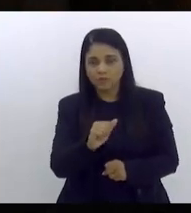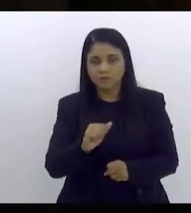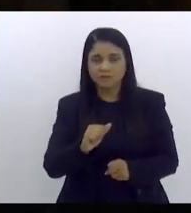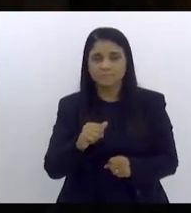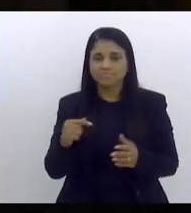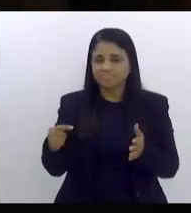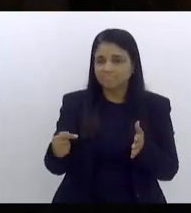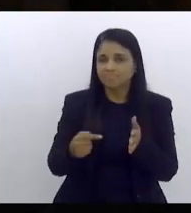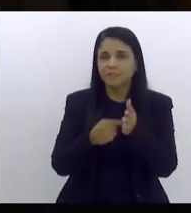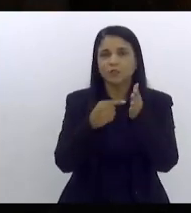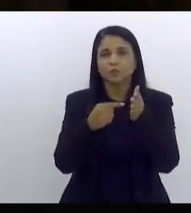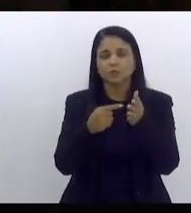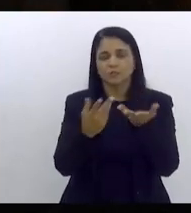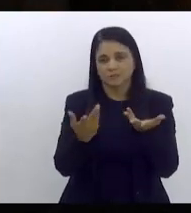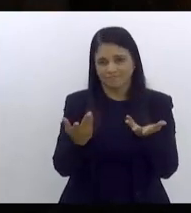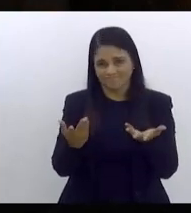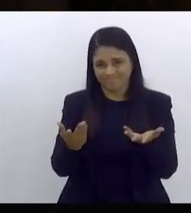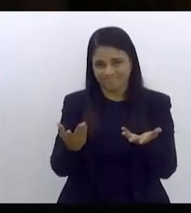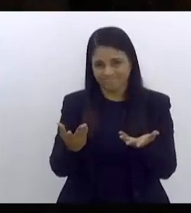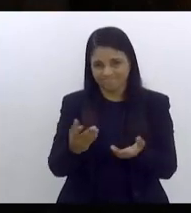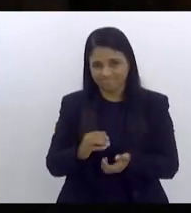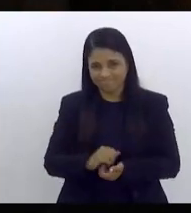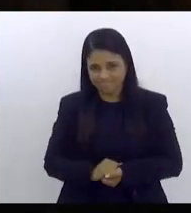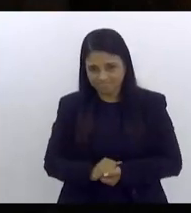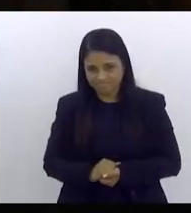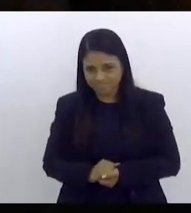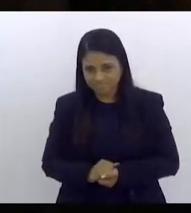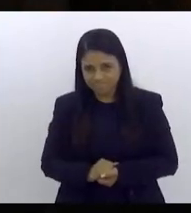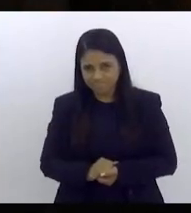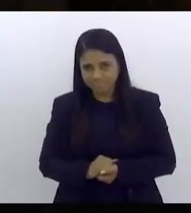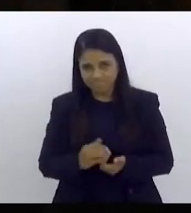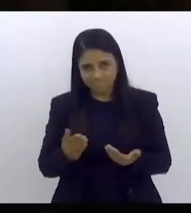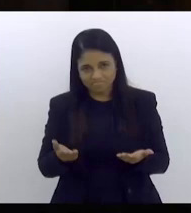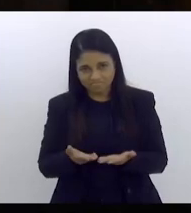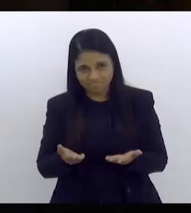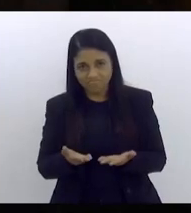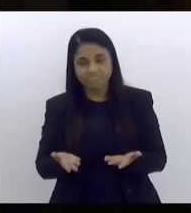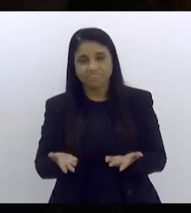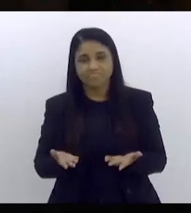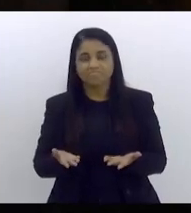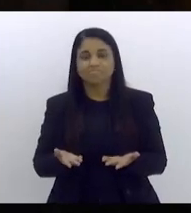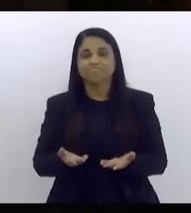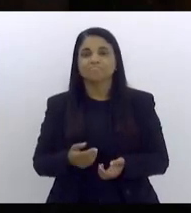escândalos instituídos. Eu ouvi